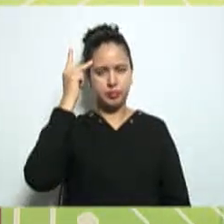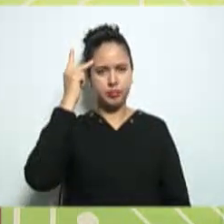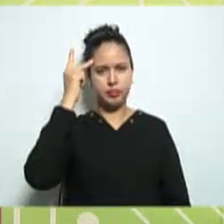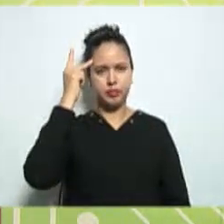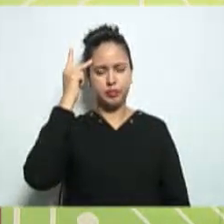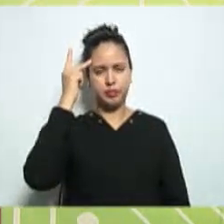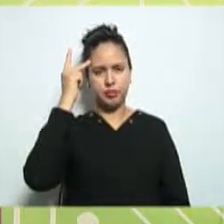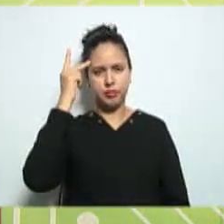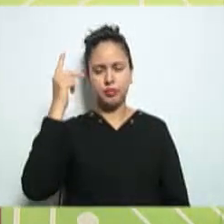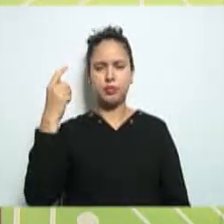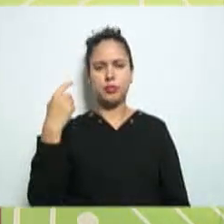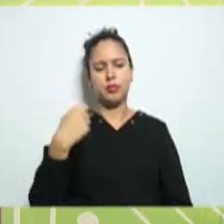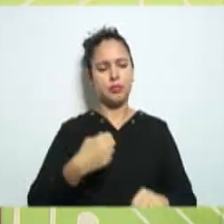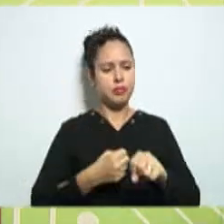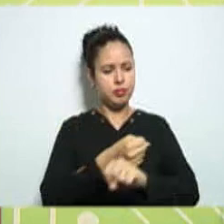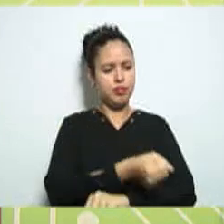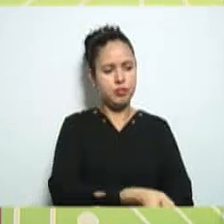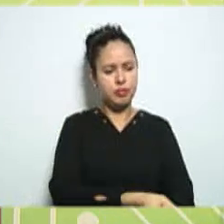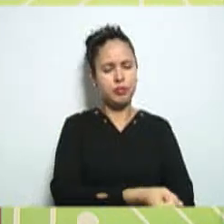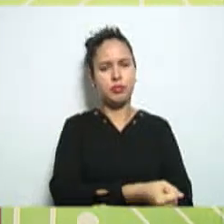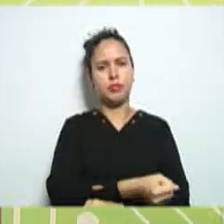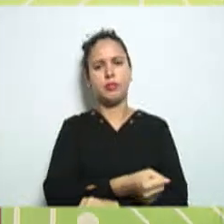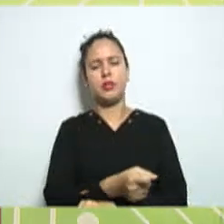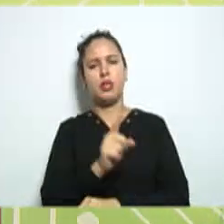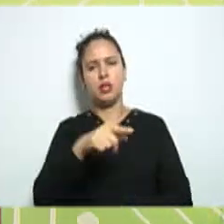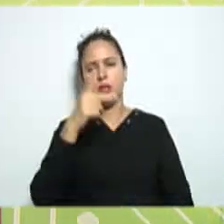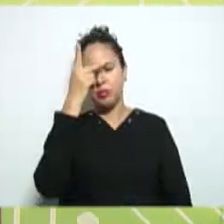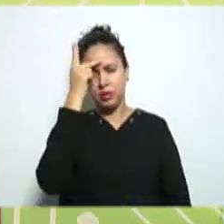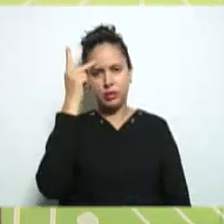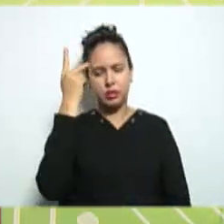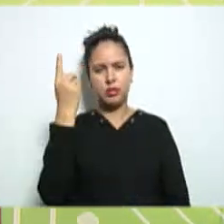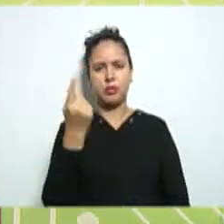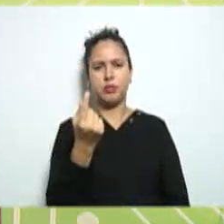na situação de trabalho escravo são pessoas que têm um